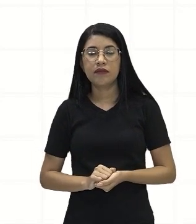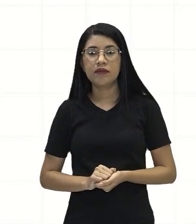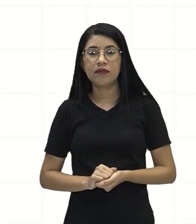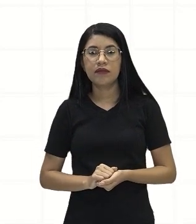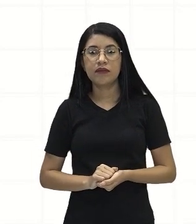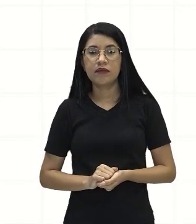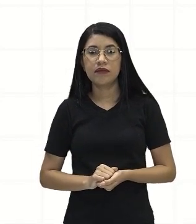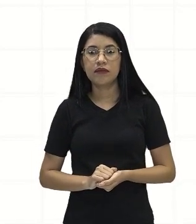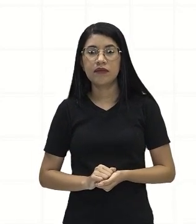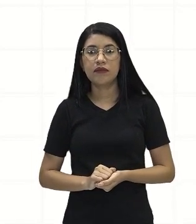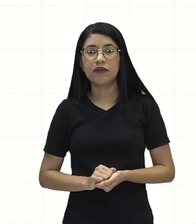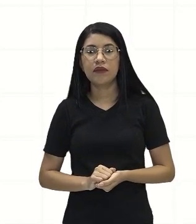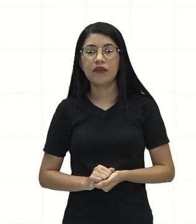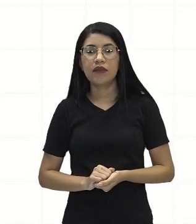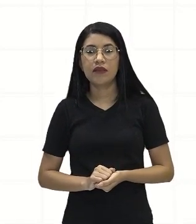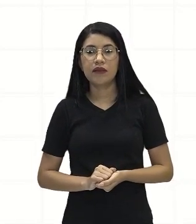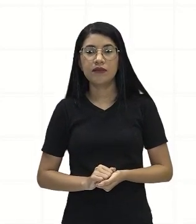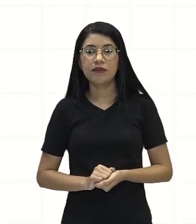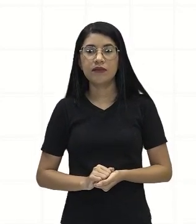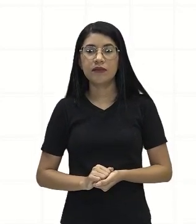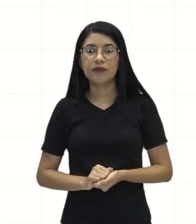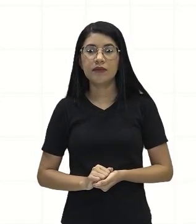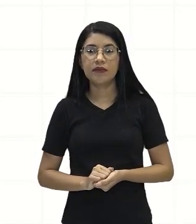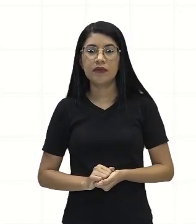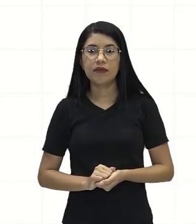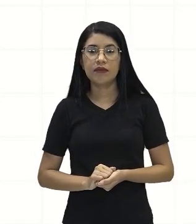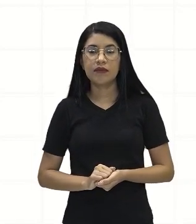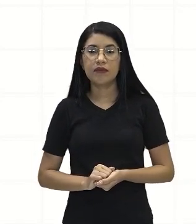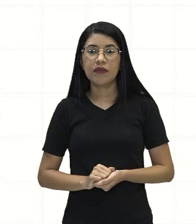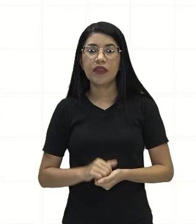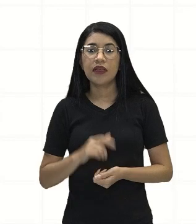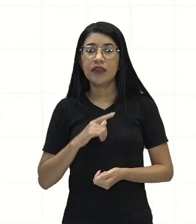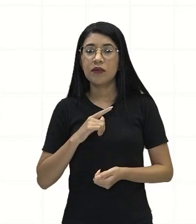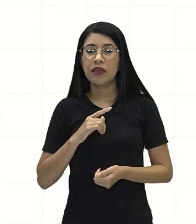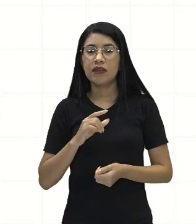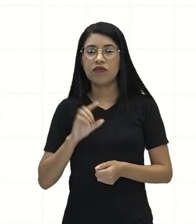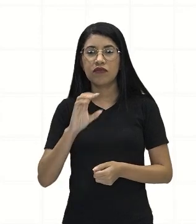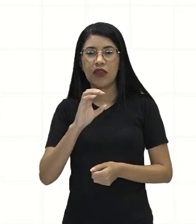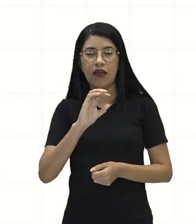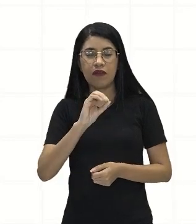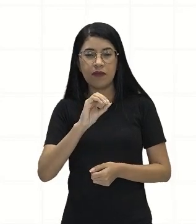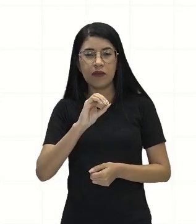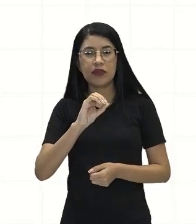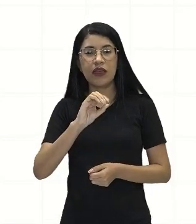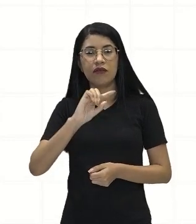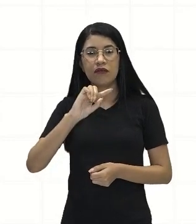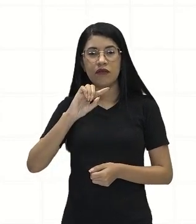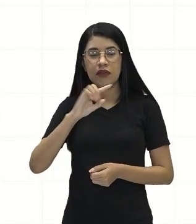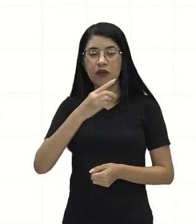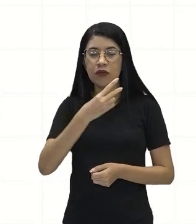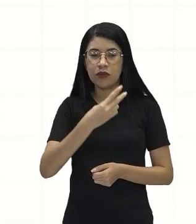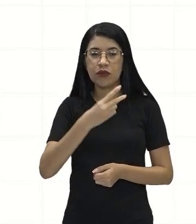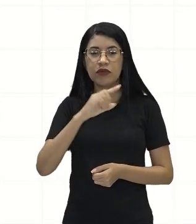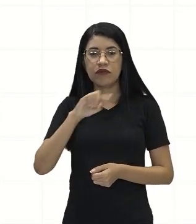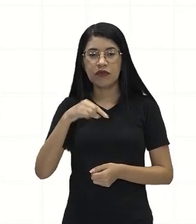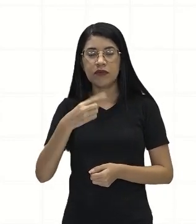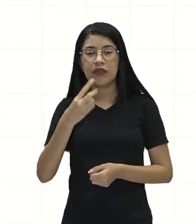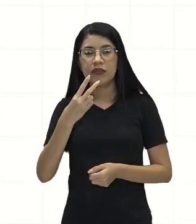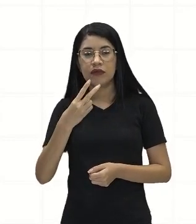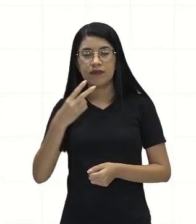e nós temos, então, 2 casas após a vírgula. Portanto, nós temos, então,